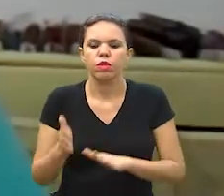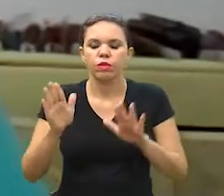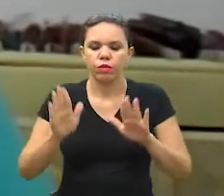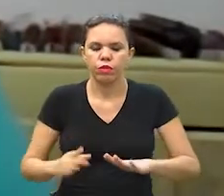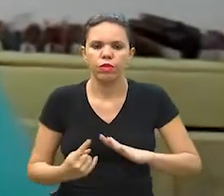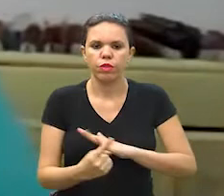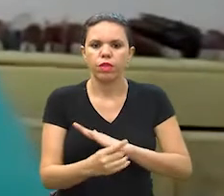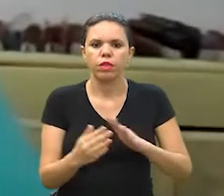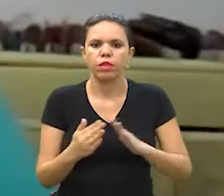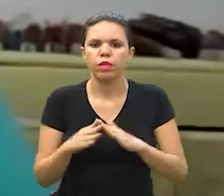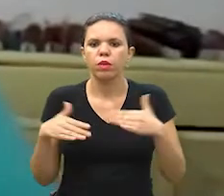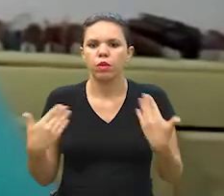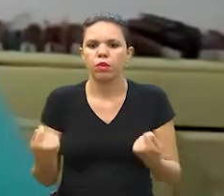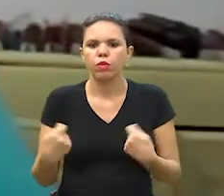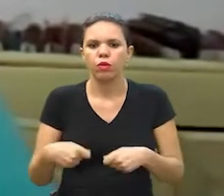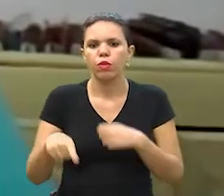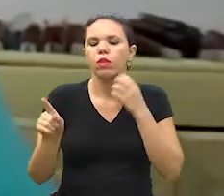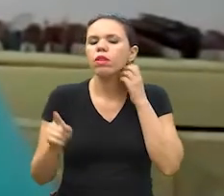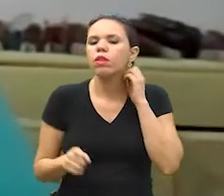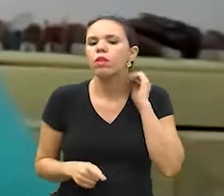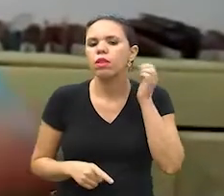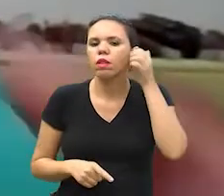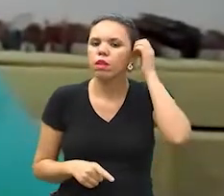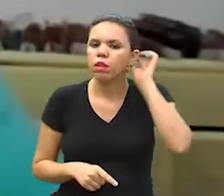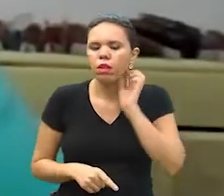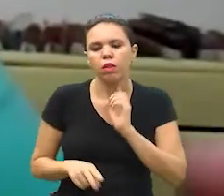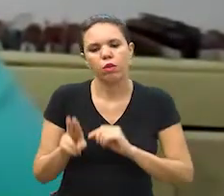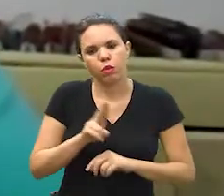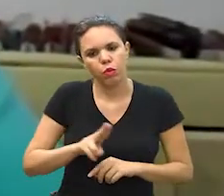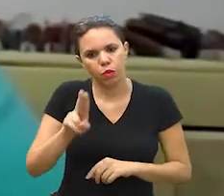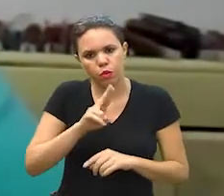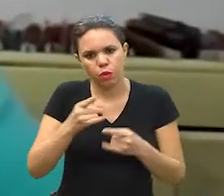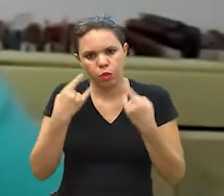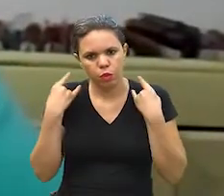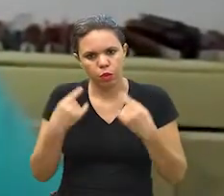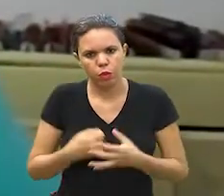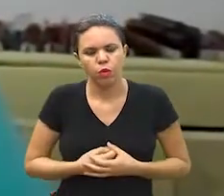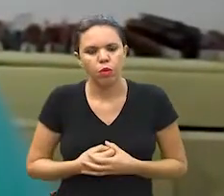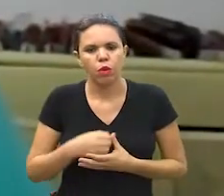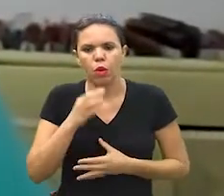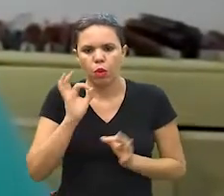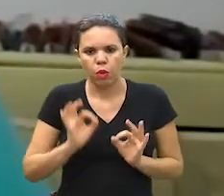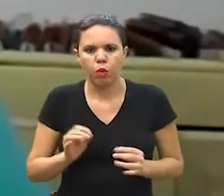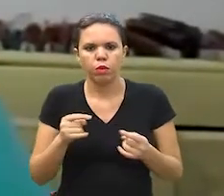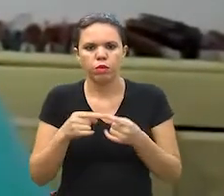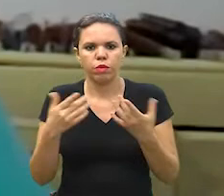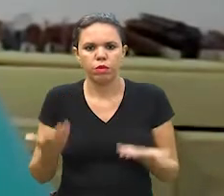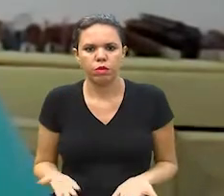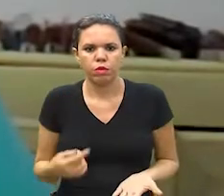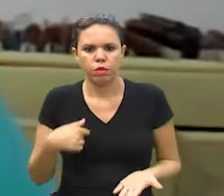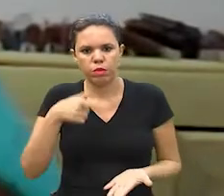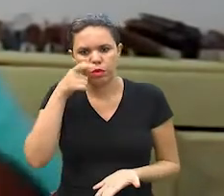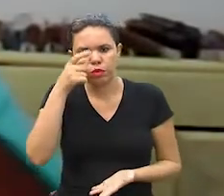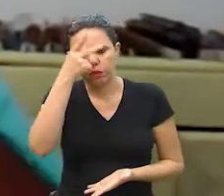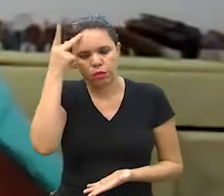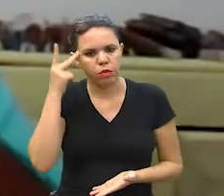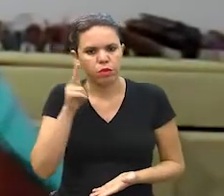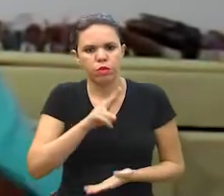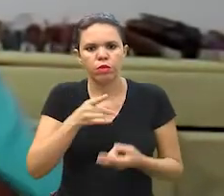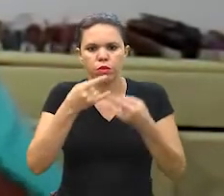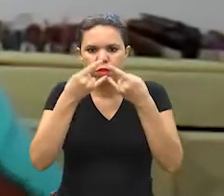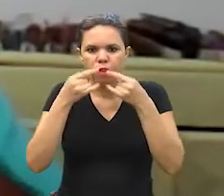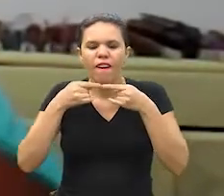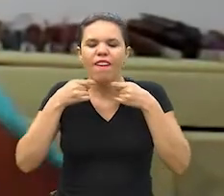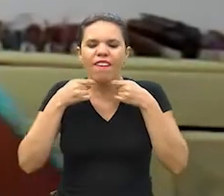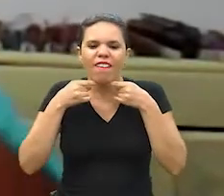em casa e, quando for sair, se for sair, faça uso da máscara corretamente, que a gente vê pessoas usando a máscara